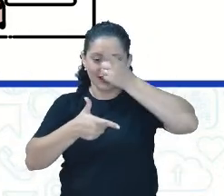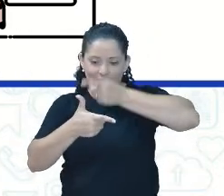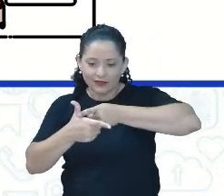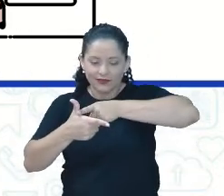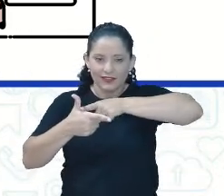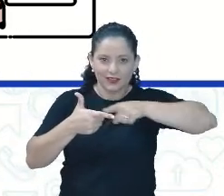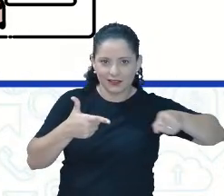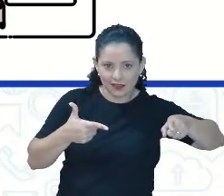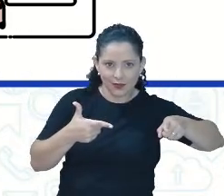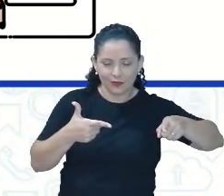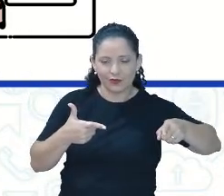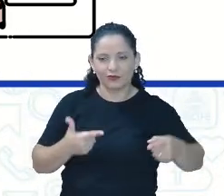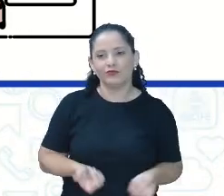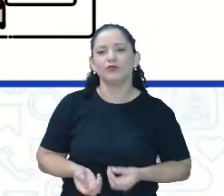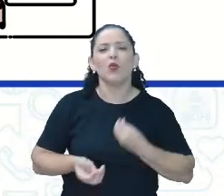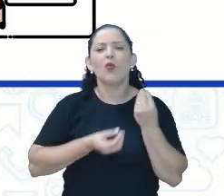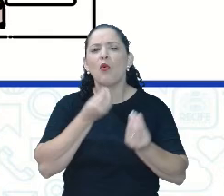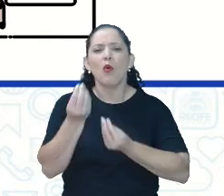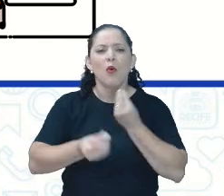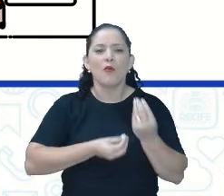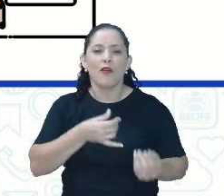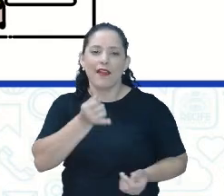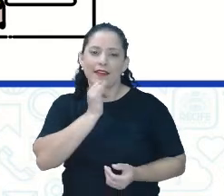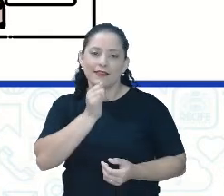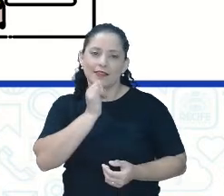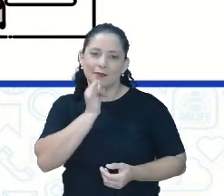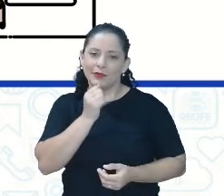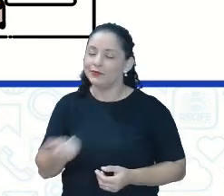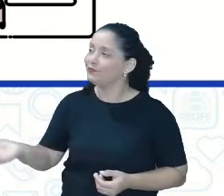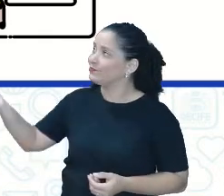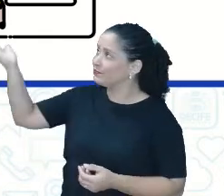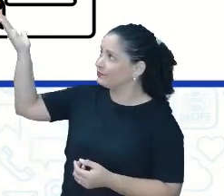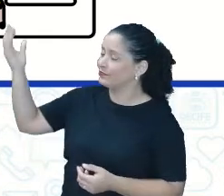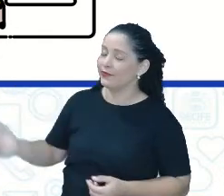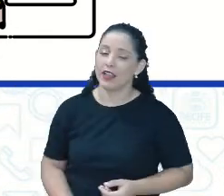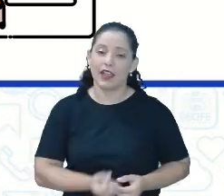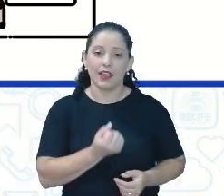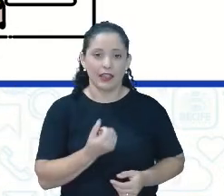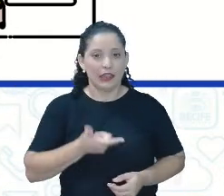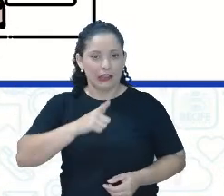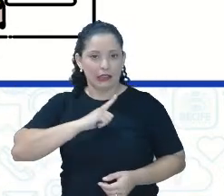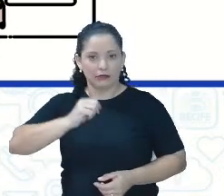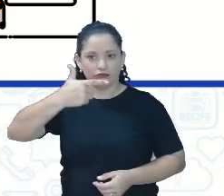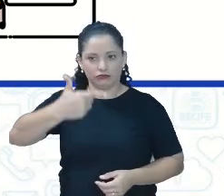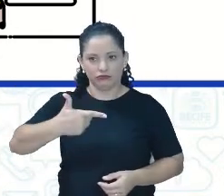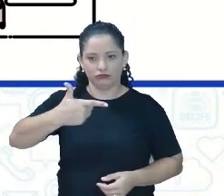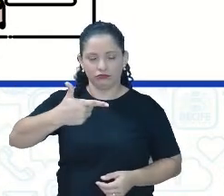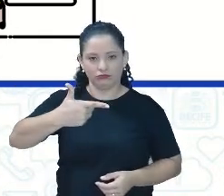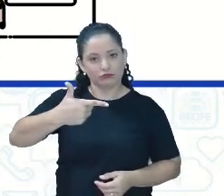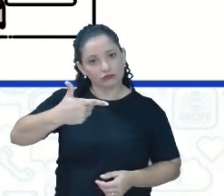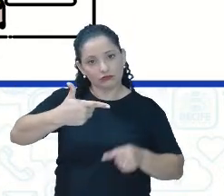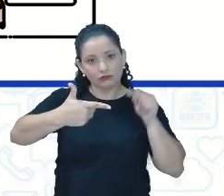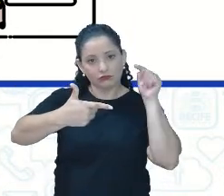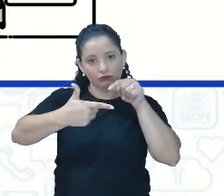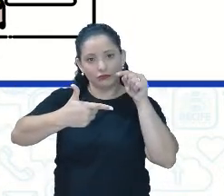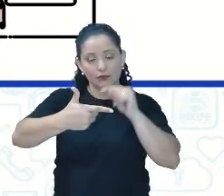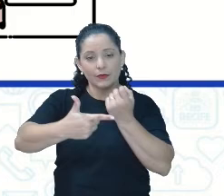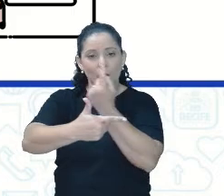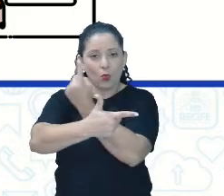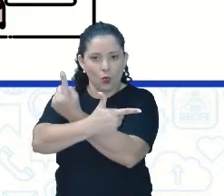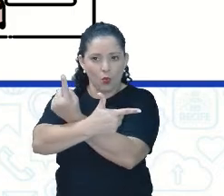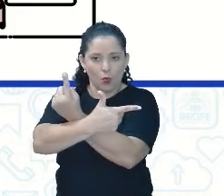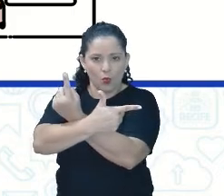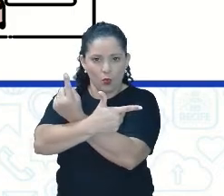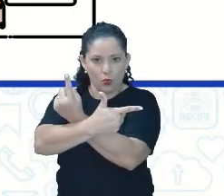essa divisão, tá? Coloquei aí o exemplo de 1 dividido por 5, certo? Então, o primeiro ponto